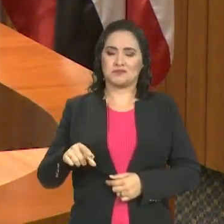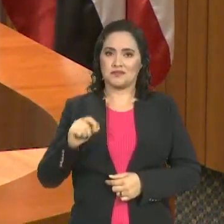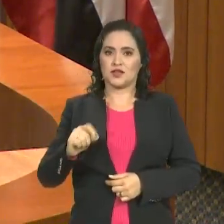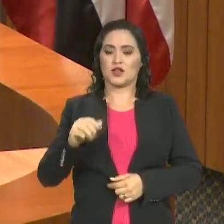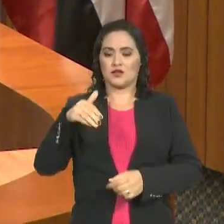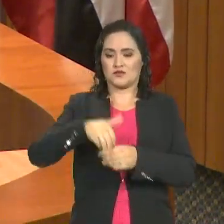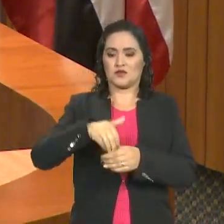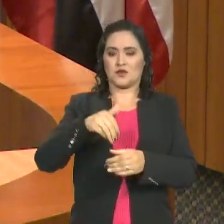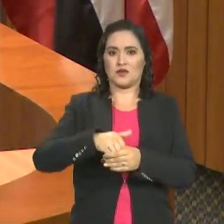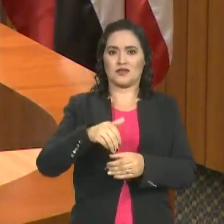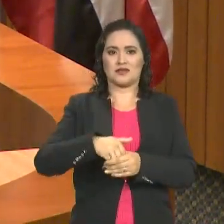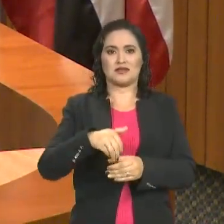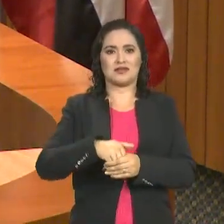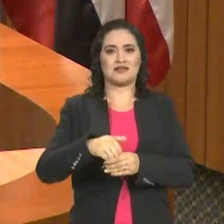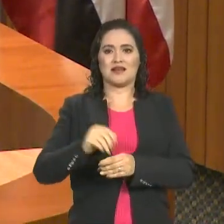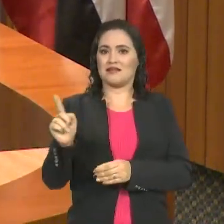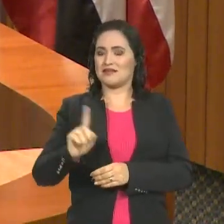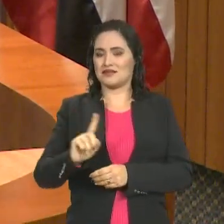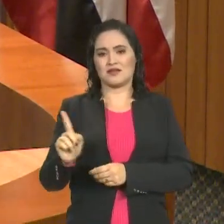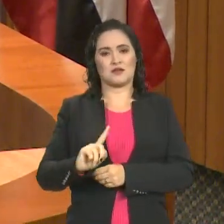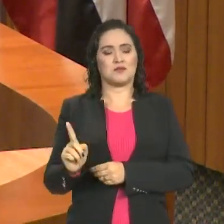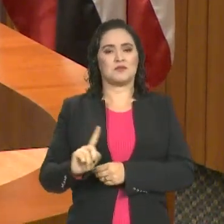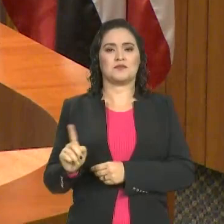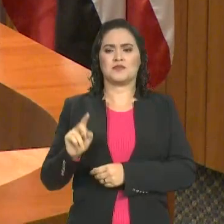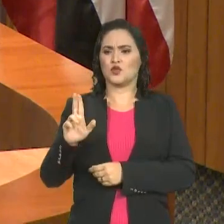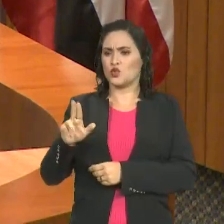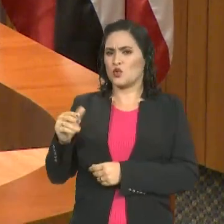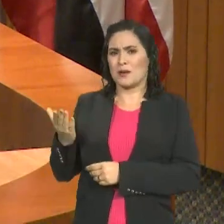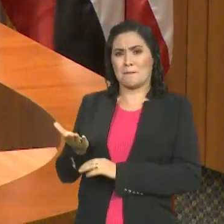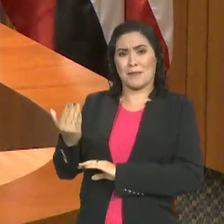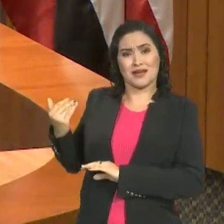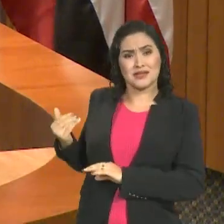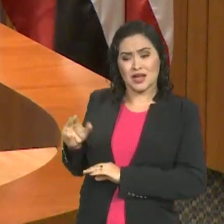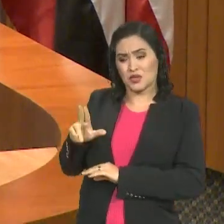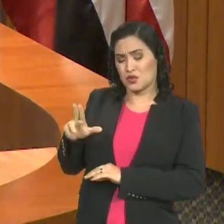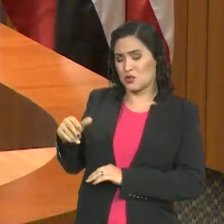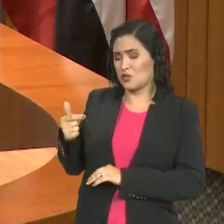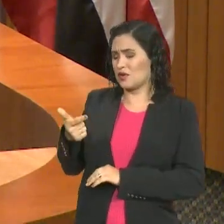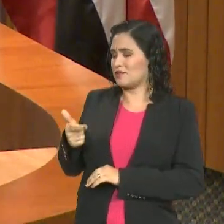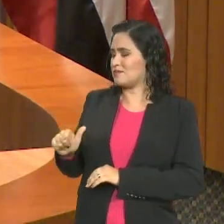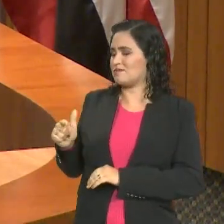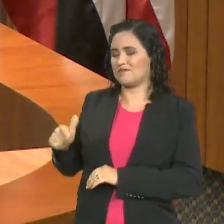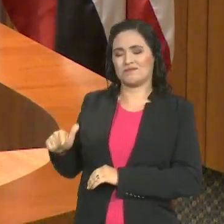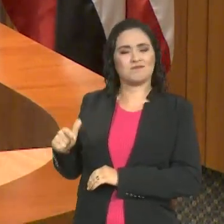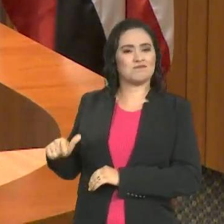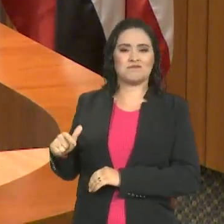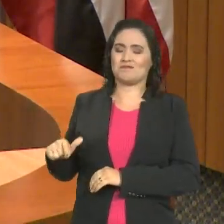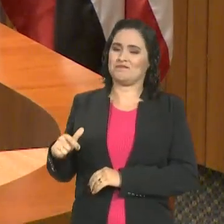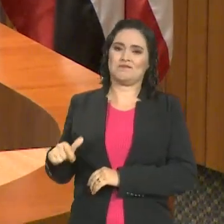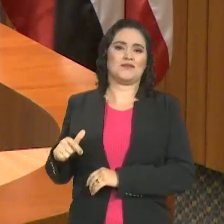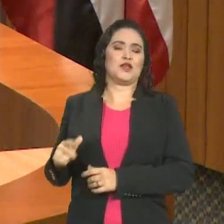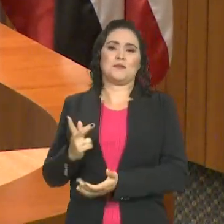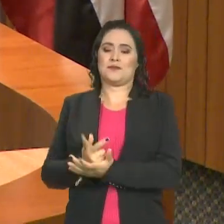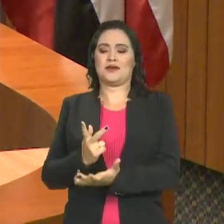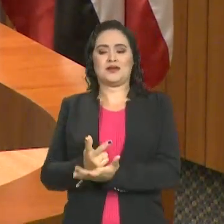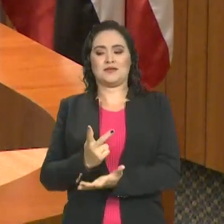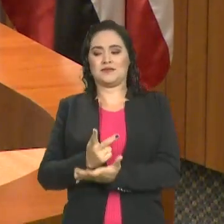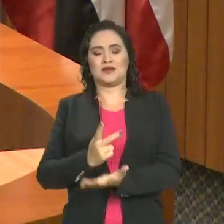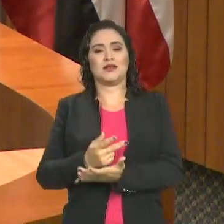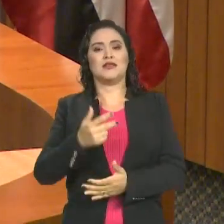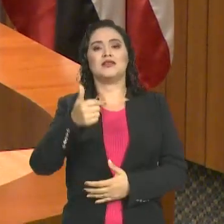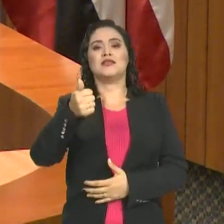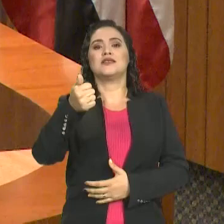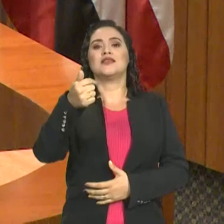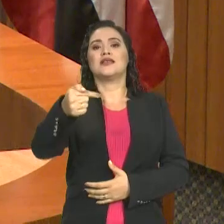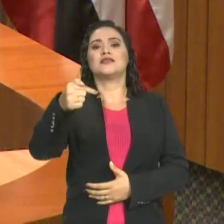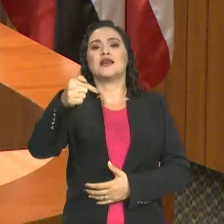últimos 50 anos, que a gente fez uma pesquisa a respeito disso, um prefeito teve 17 vetos derrubados dentro de uma